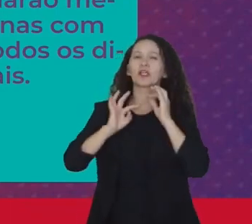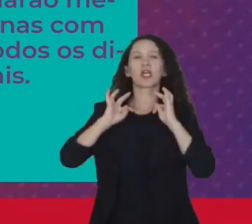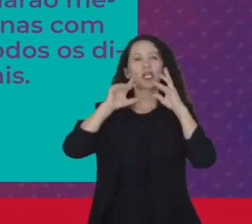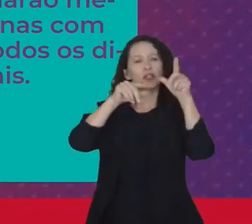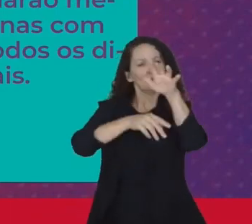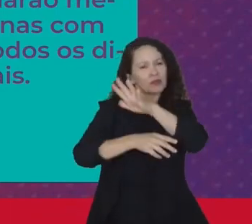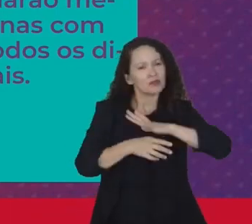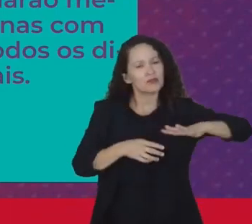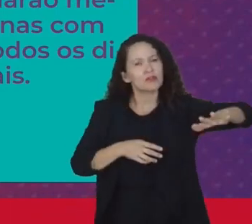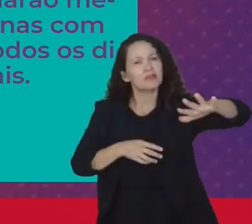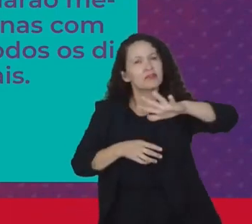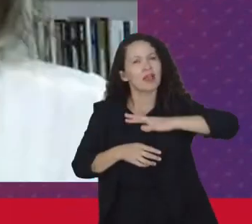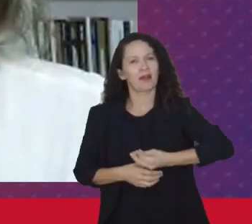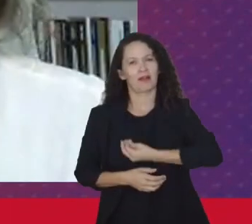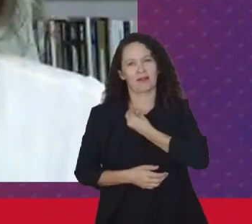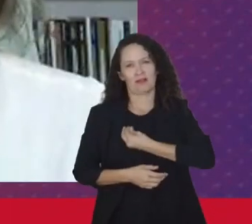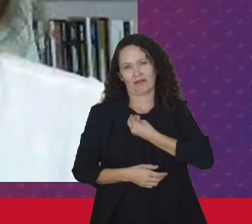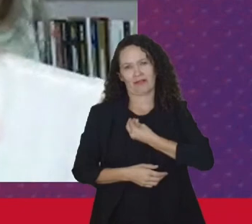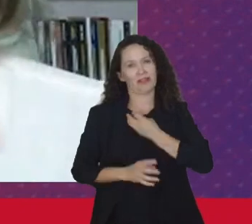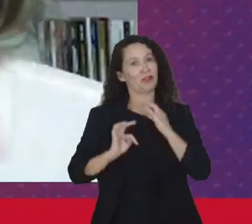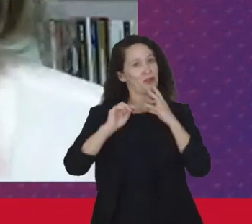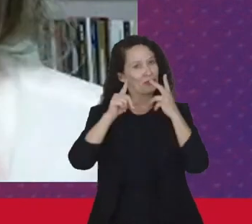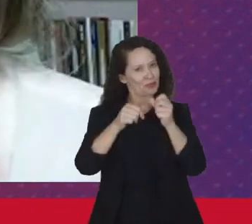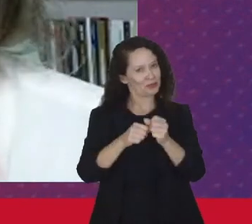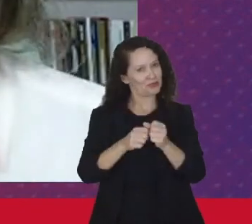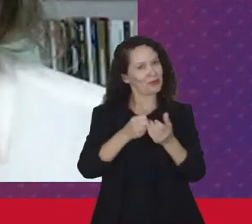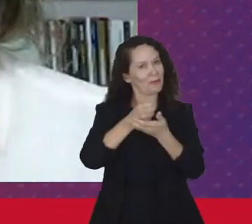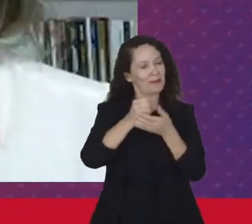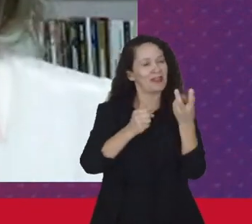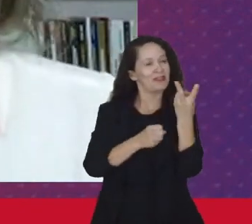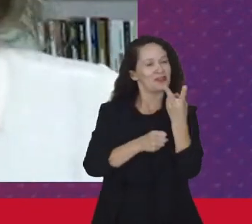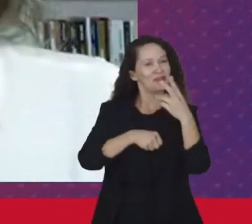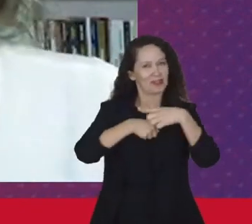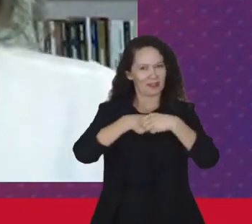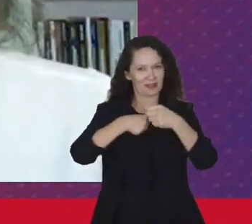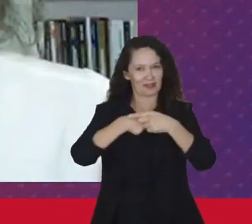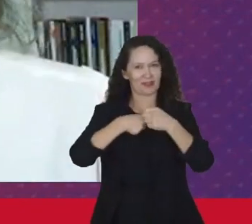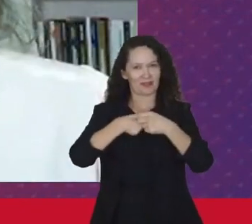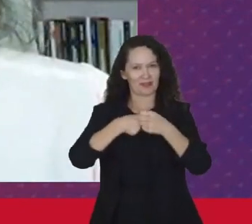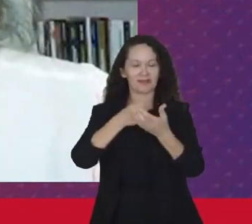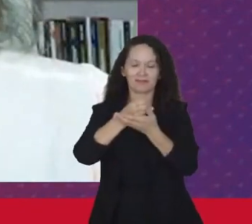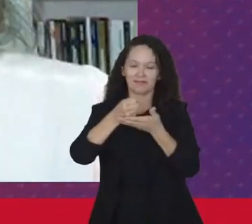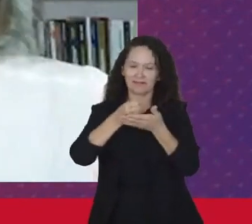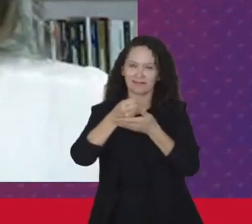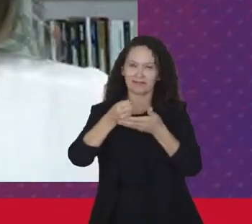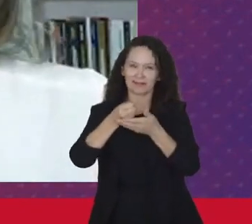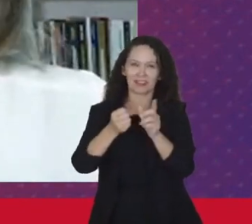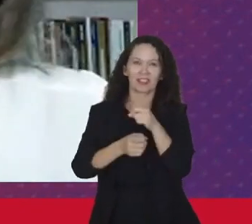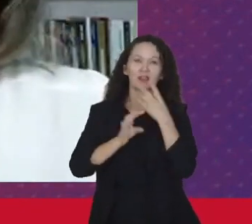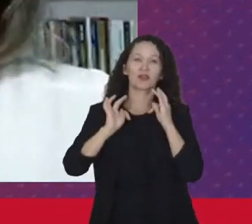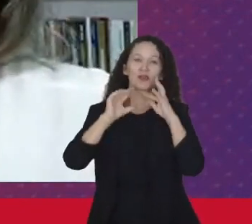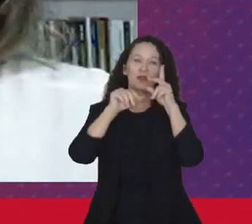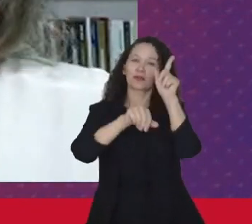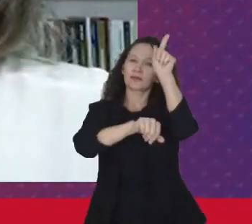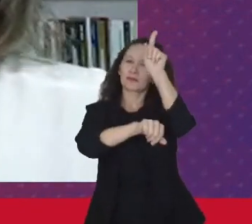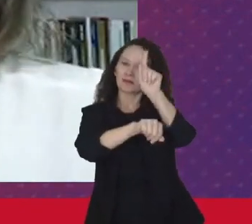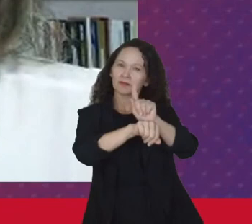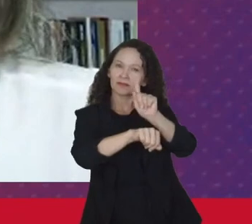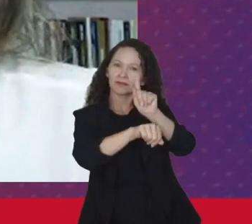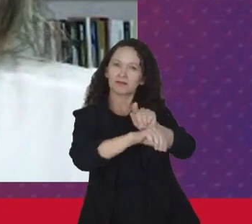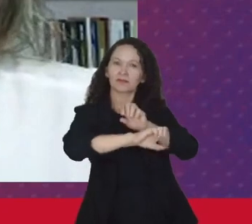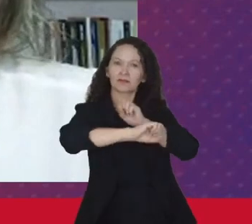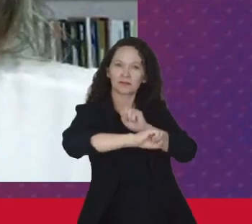os aspectos da vida. Então, são com base nesses dois artigos que todos os gestores